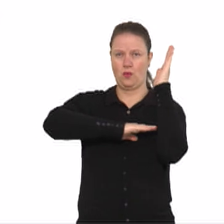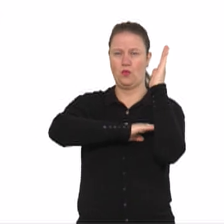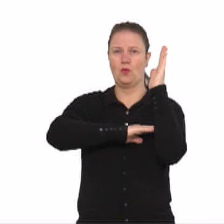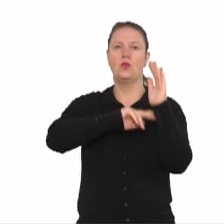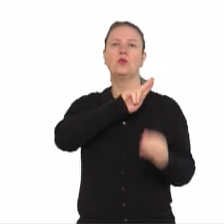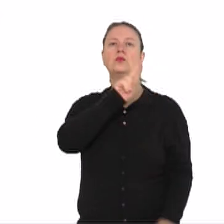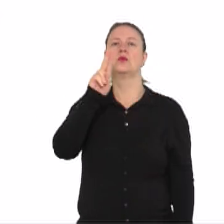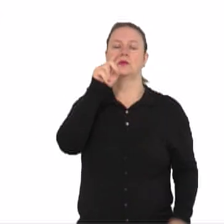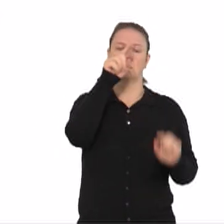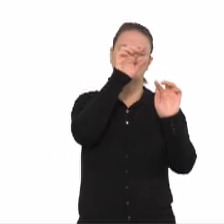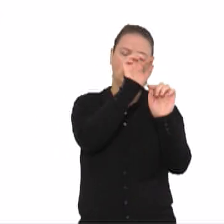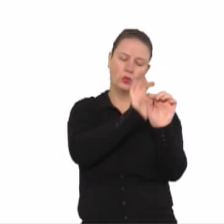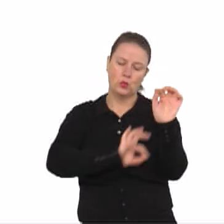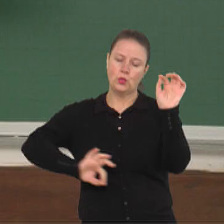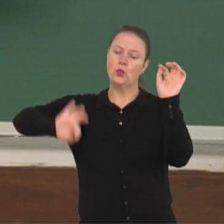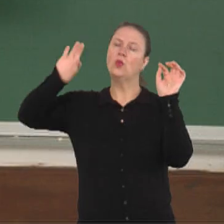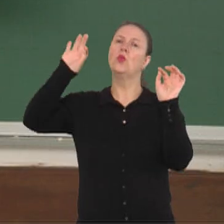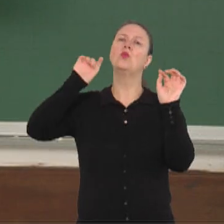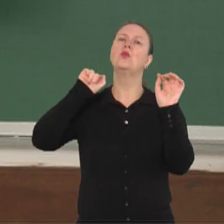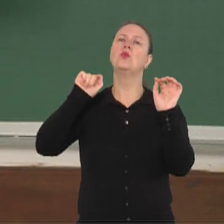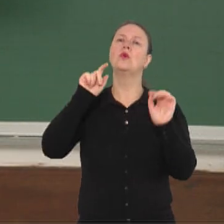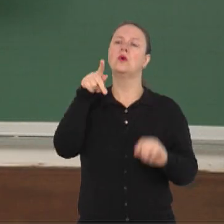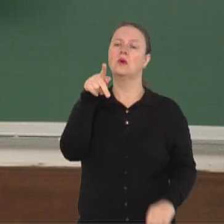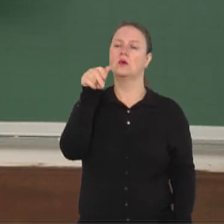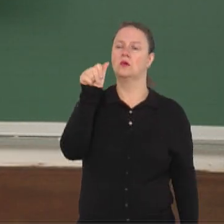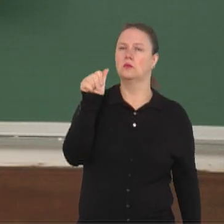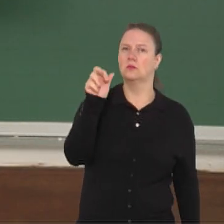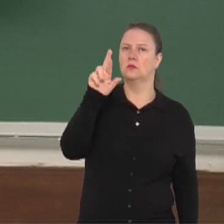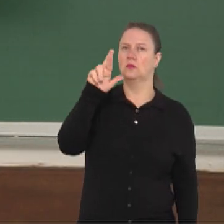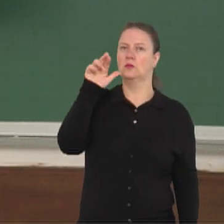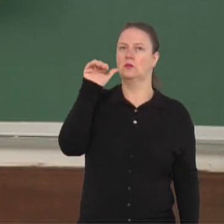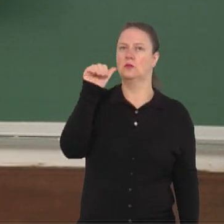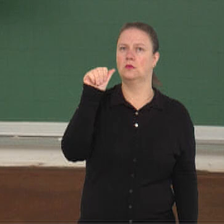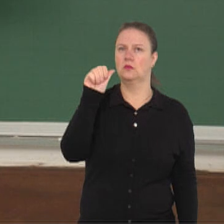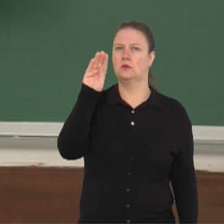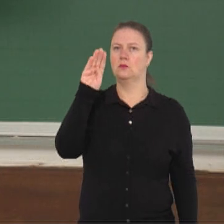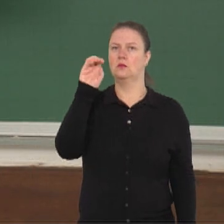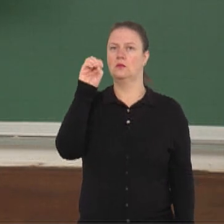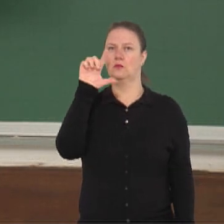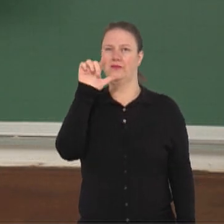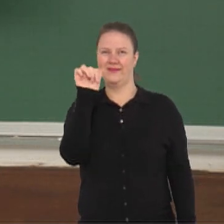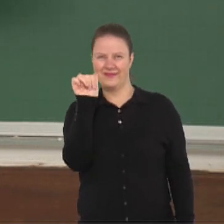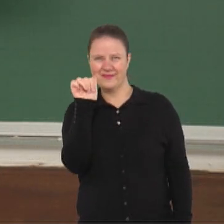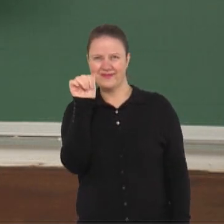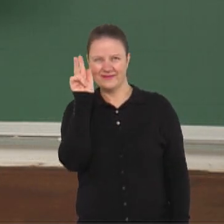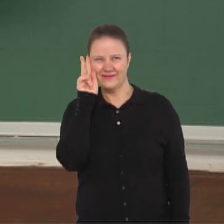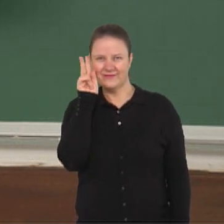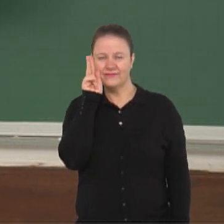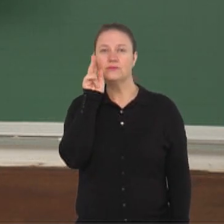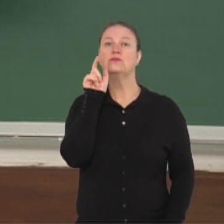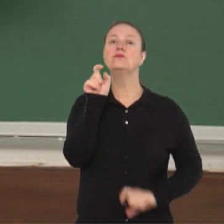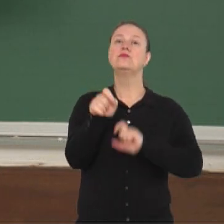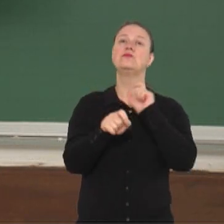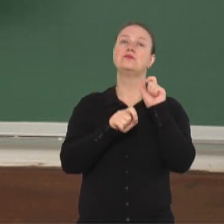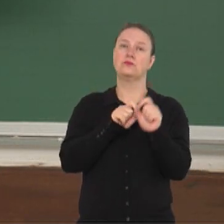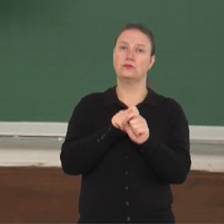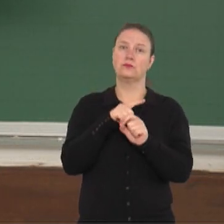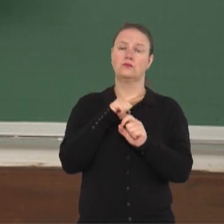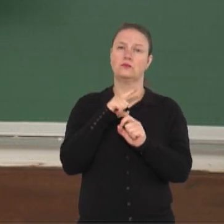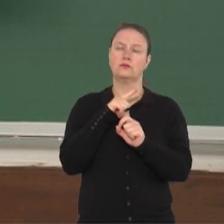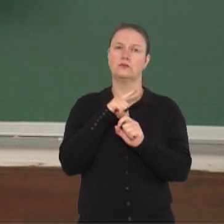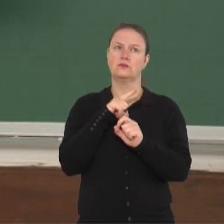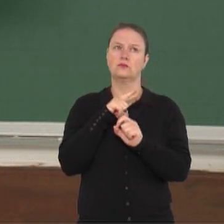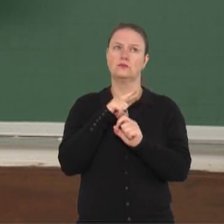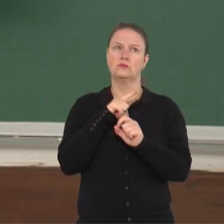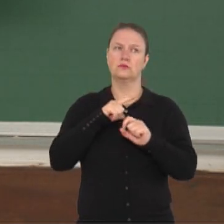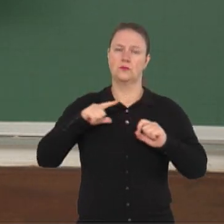parábola. A descrição gráfica da função do segundo grau é uma parábola, é uma curva. Ela